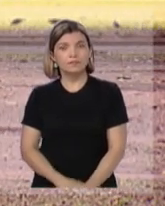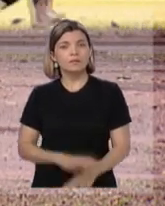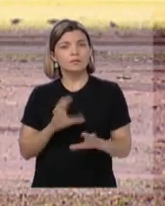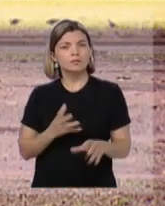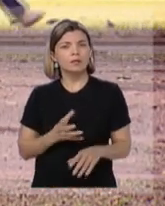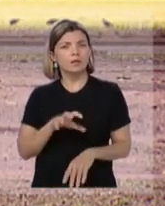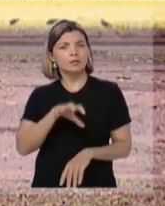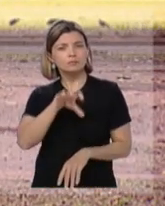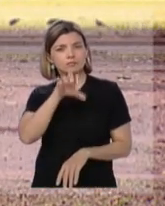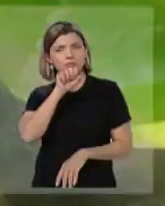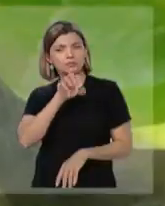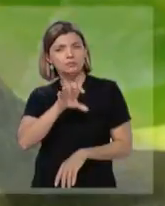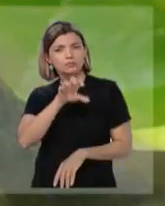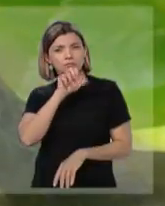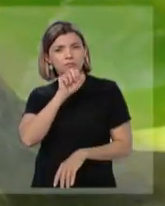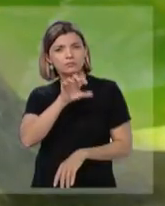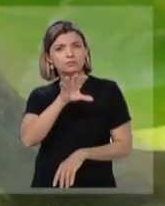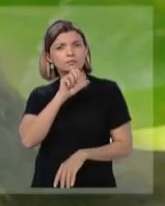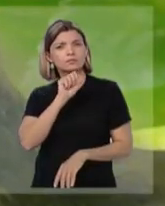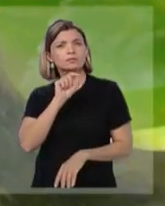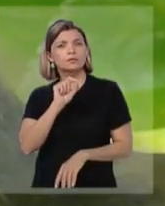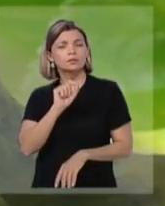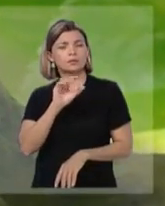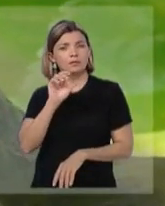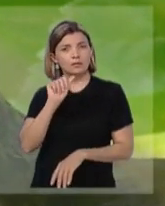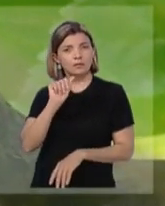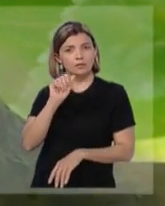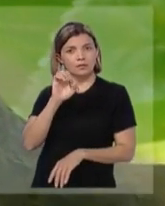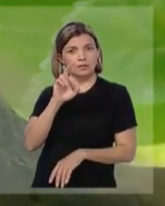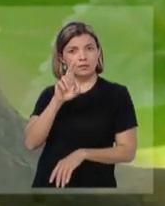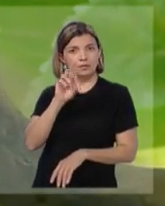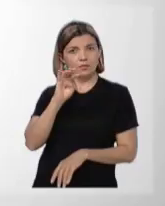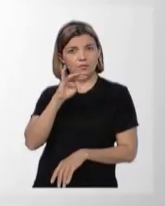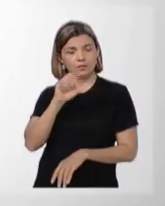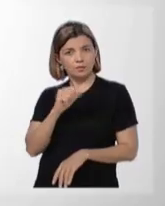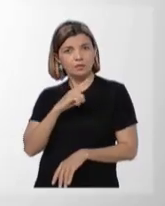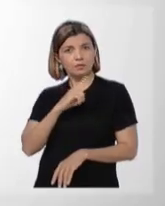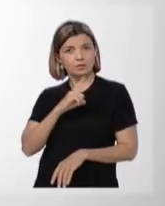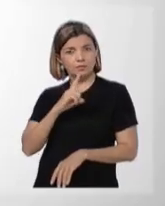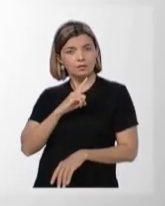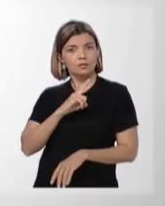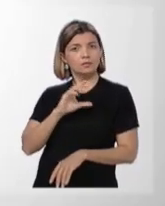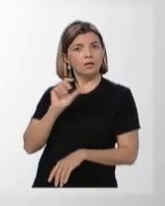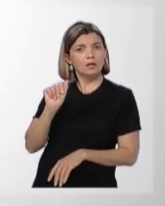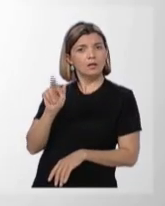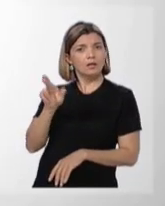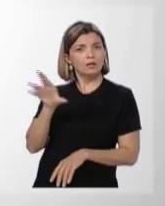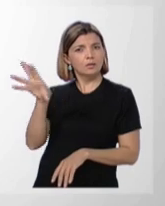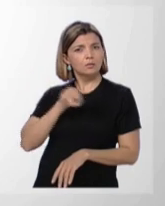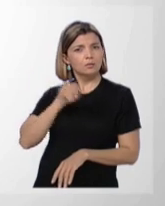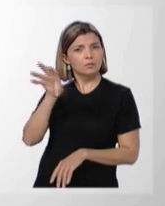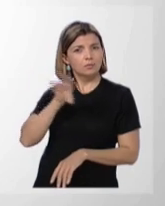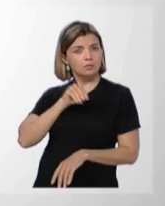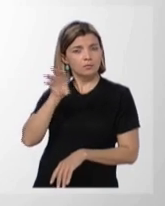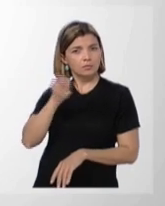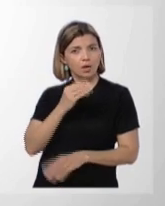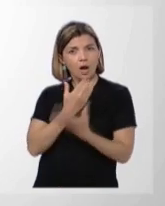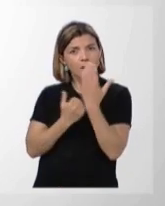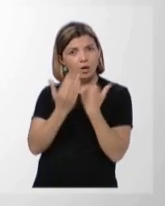O tipo de respiração mais comum é a respiração aeróbia, que usa o oxigênio como aceptor final dos